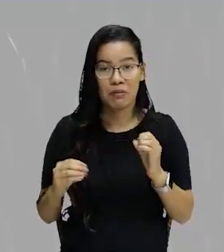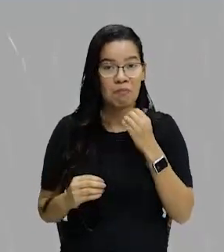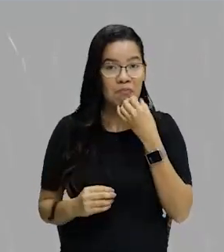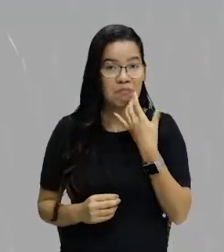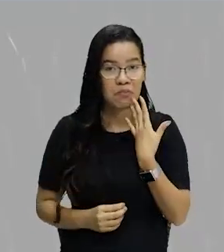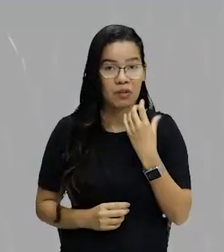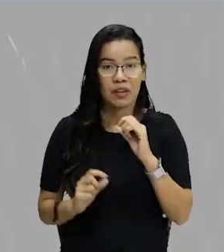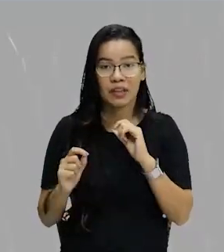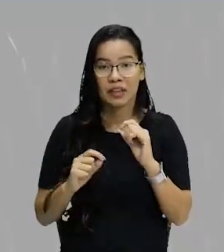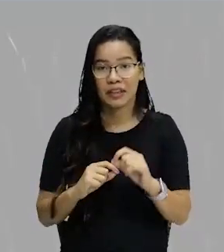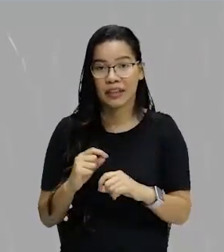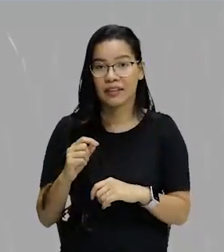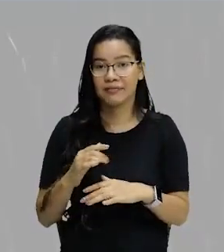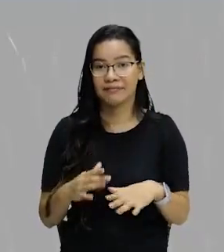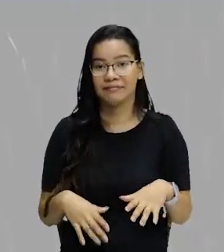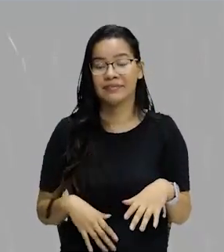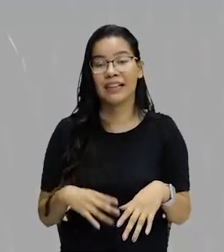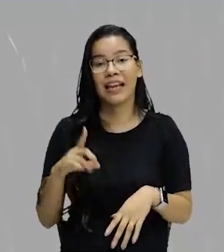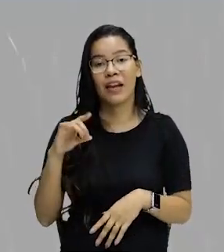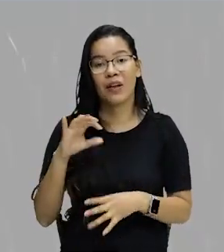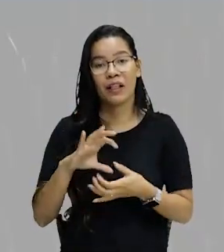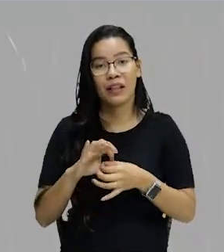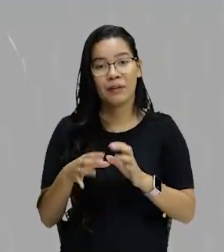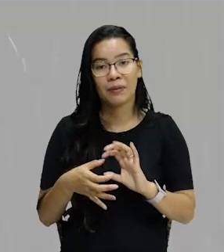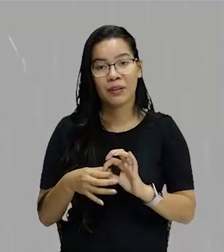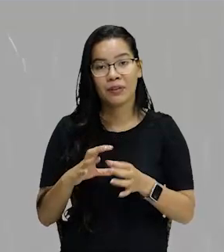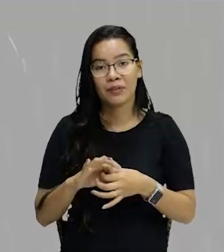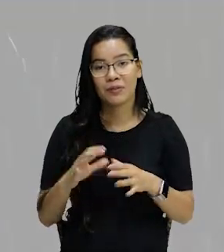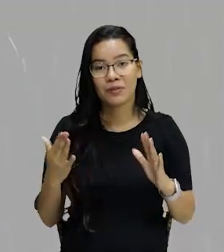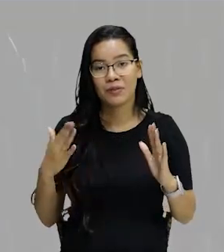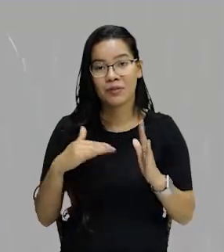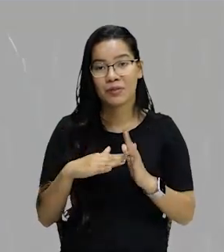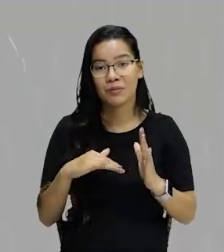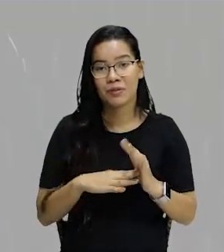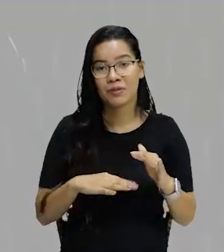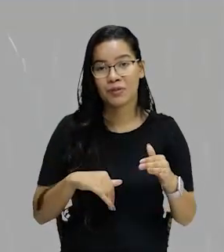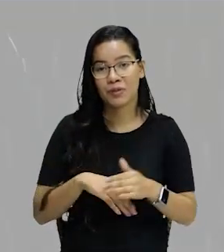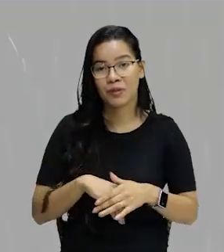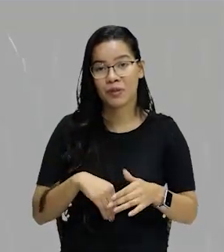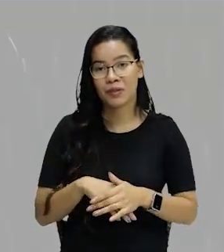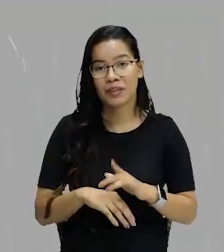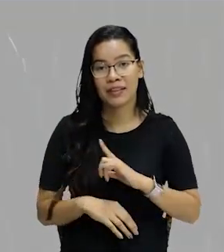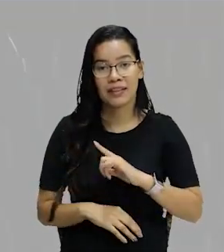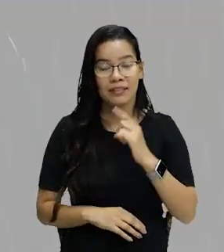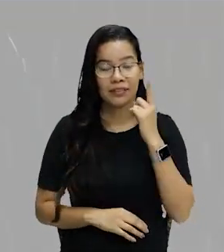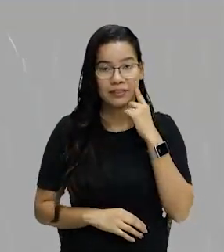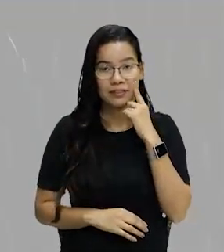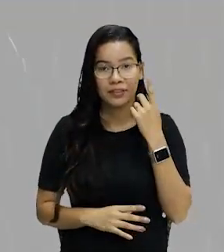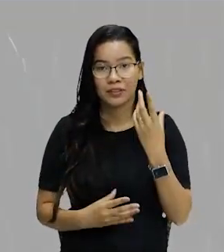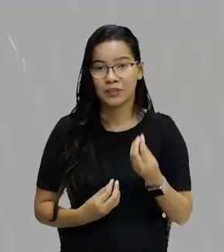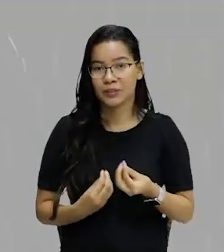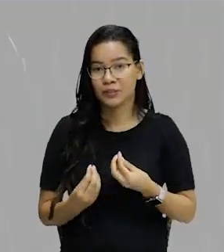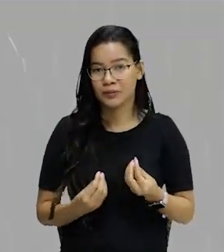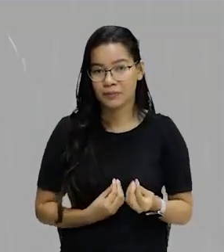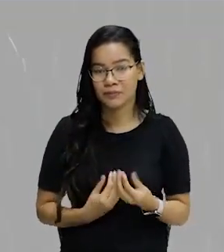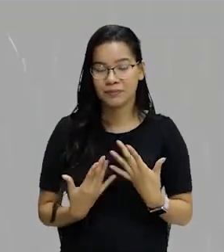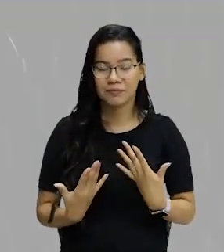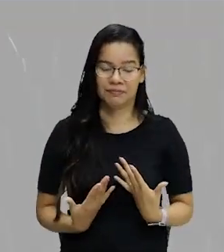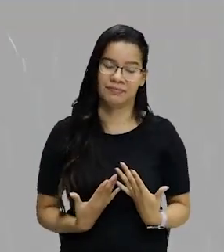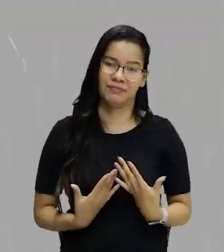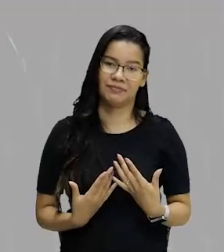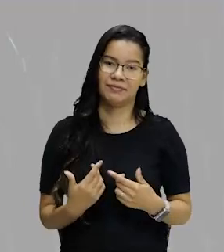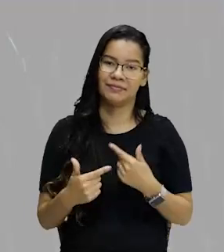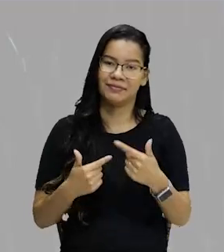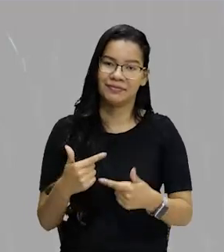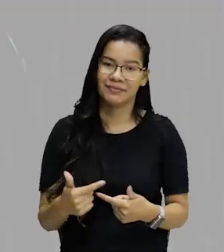bacana que se tornou-se olímpica nos últimos jogos, né? E surgiram aí muitas dúvidas de como seria essa disputa. E